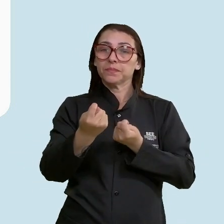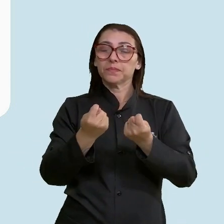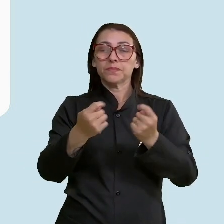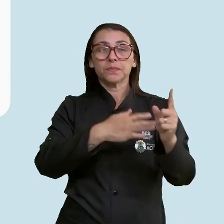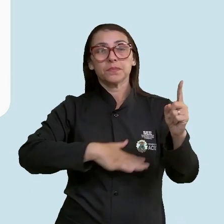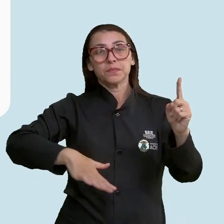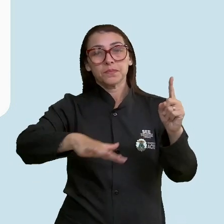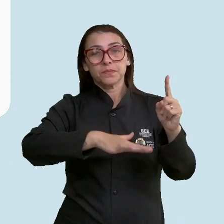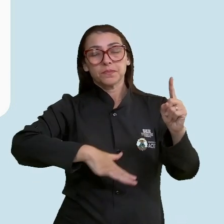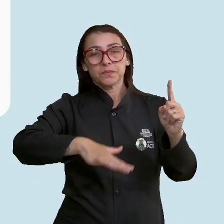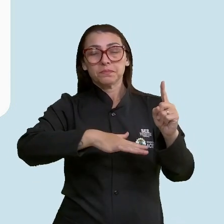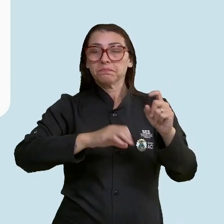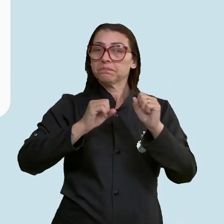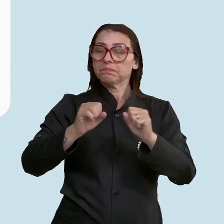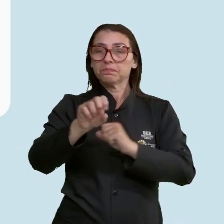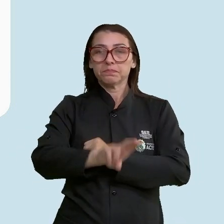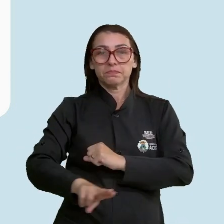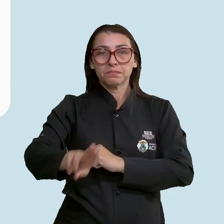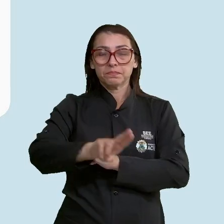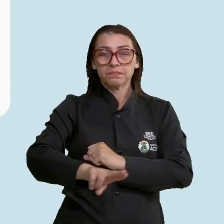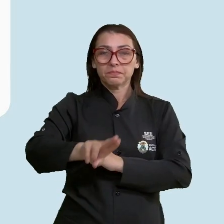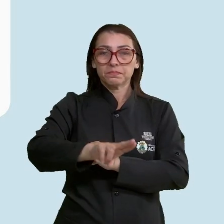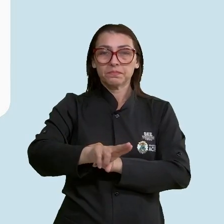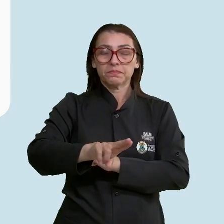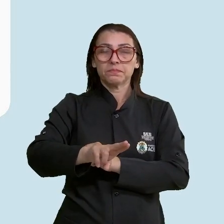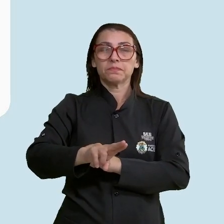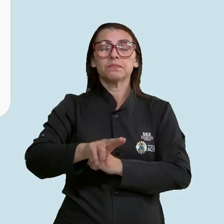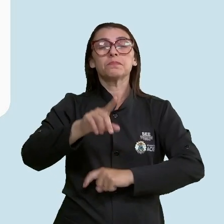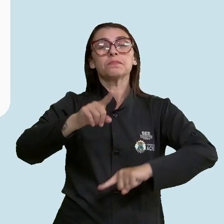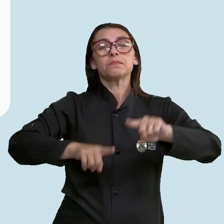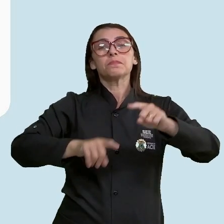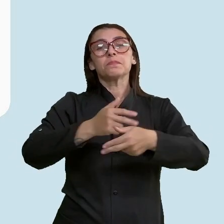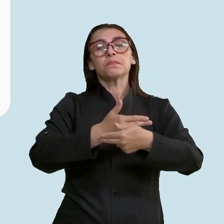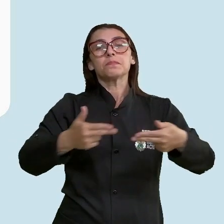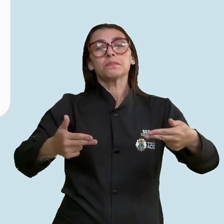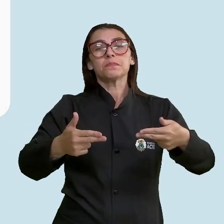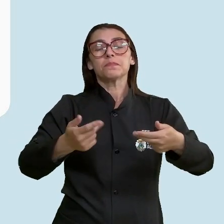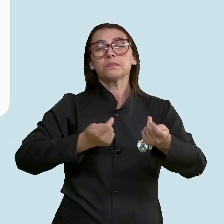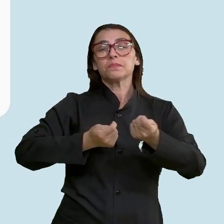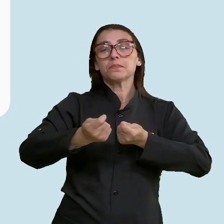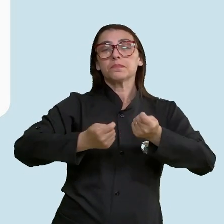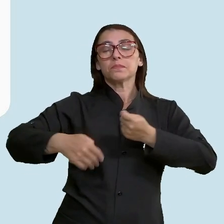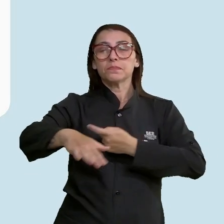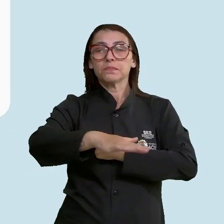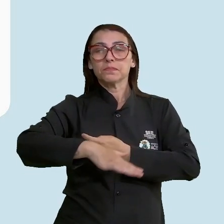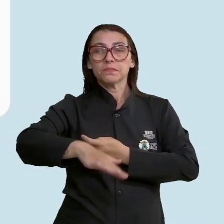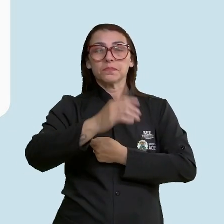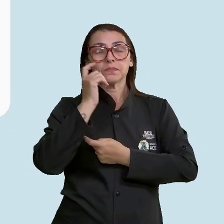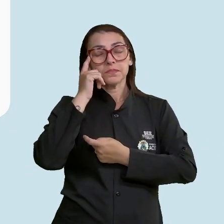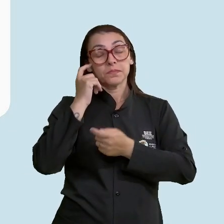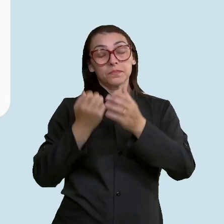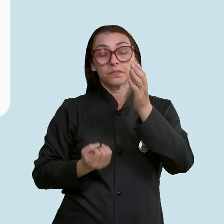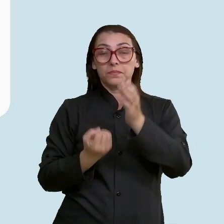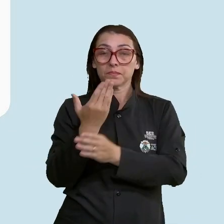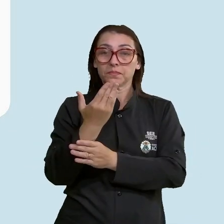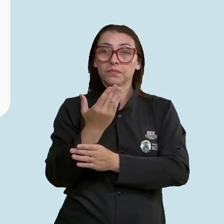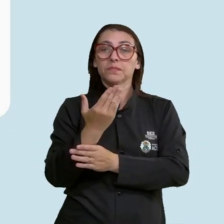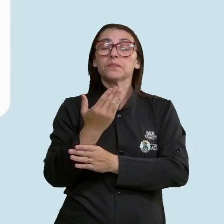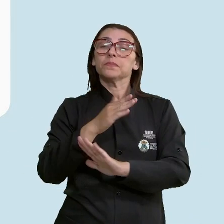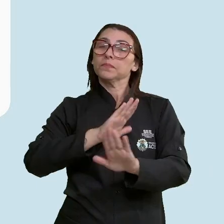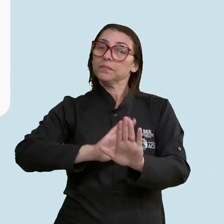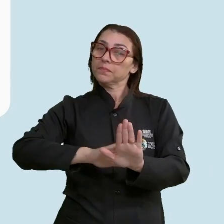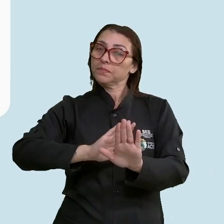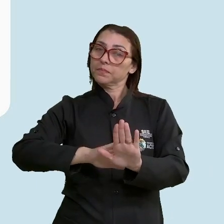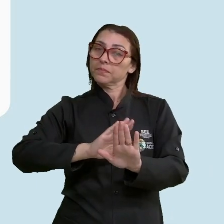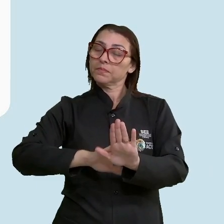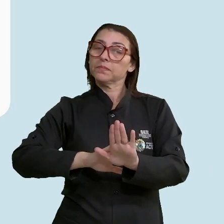né? A indústria cultural ela pode ser usada como uma ferramenta de controle social, difundindo valores e ideologias